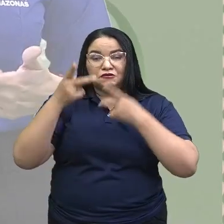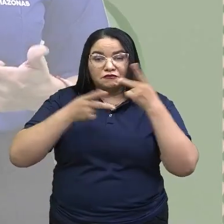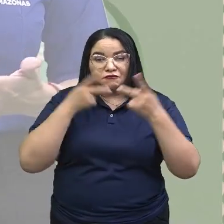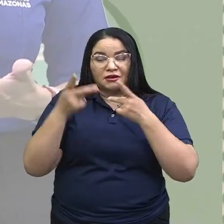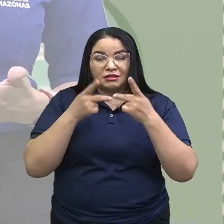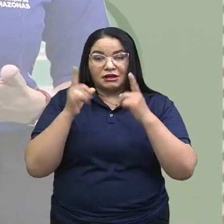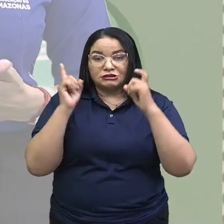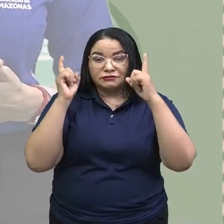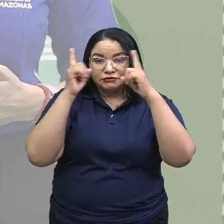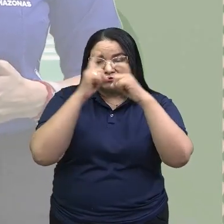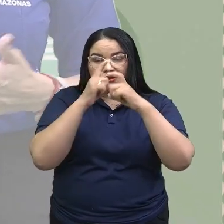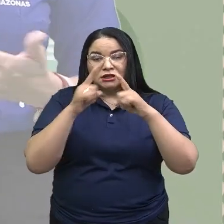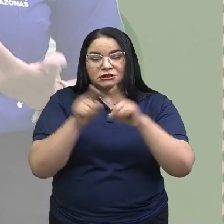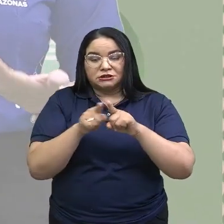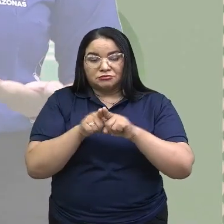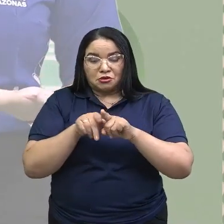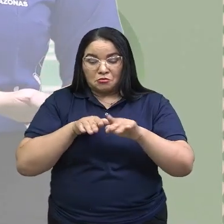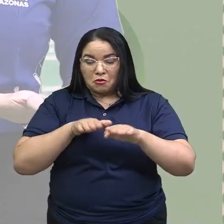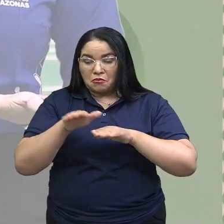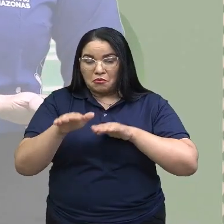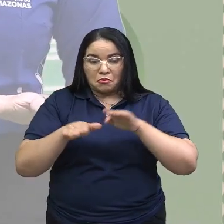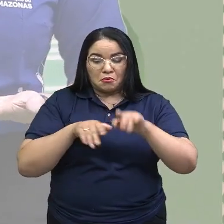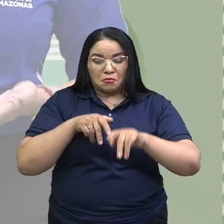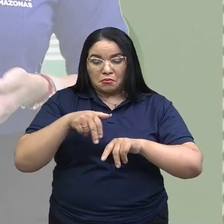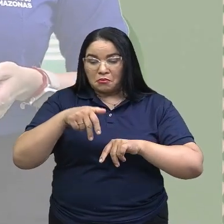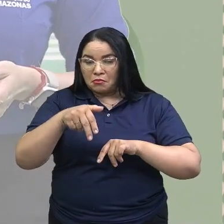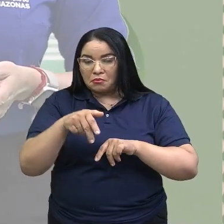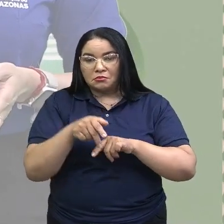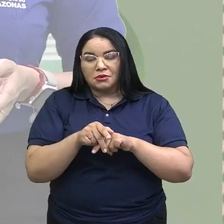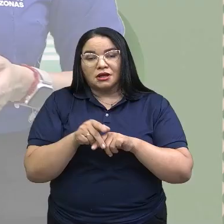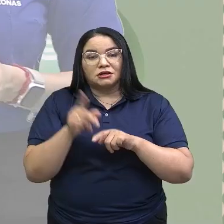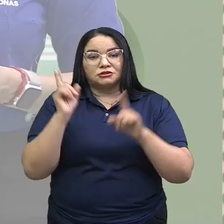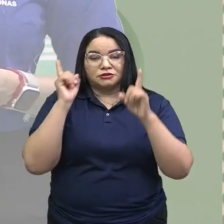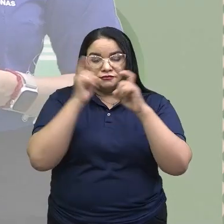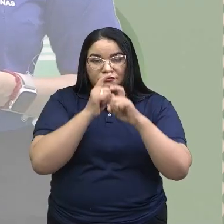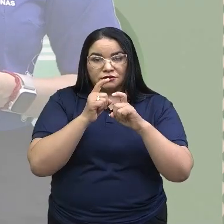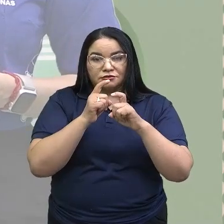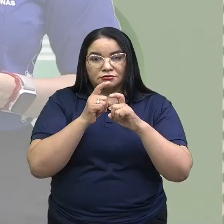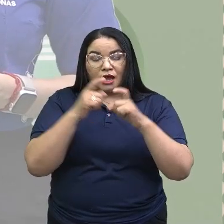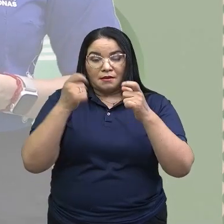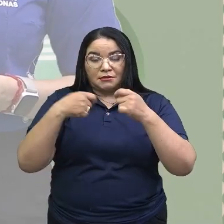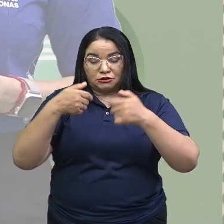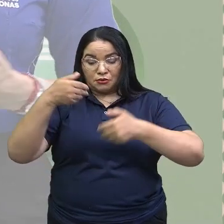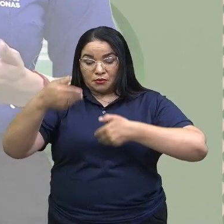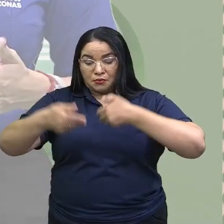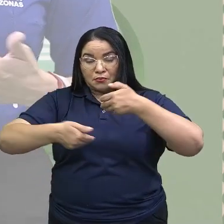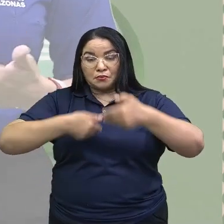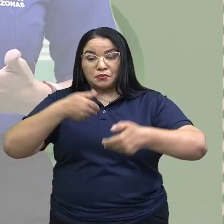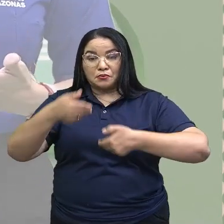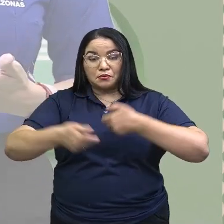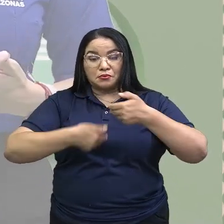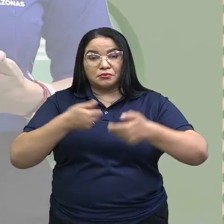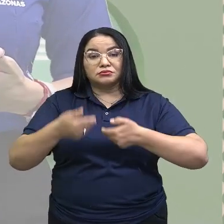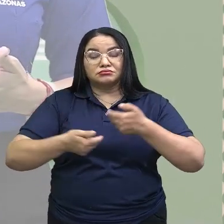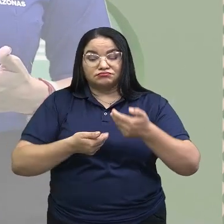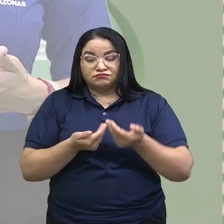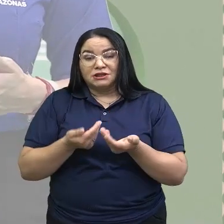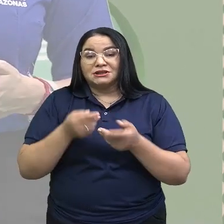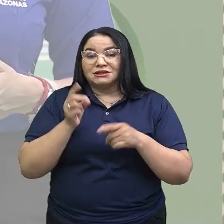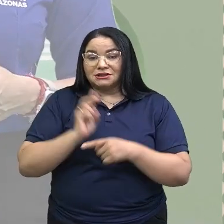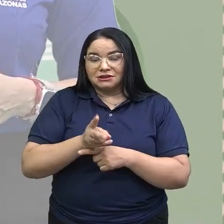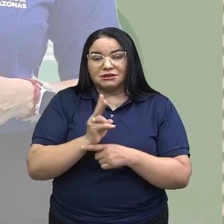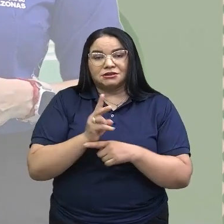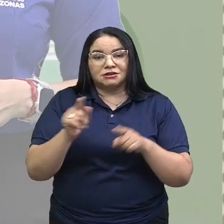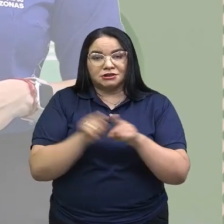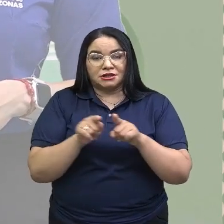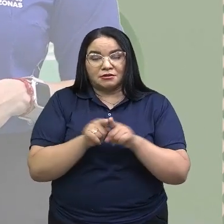se movimentar, necessidade de cuidados constantes. A gente observa aqui, ó, casos fisiológicos também,